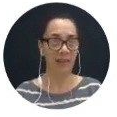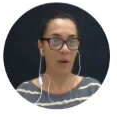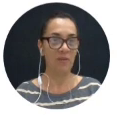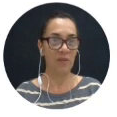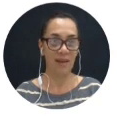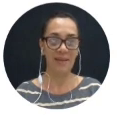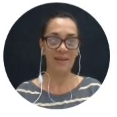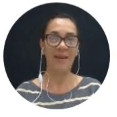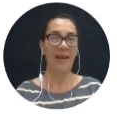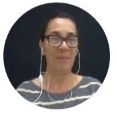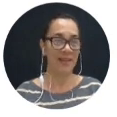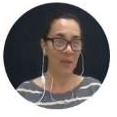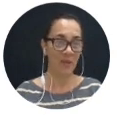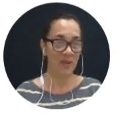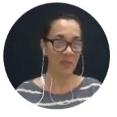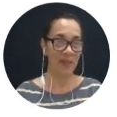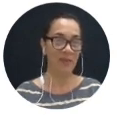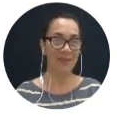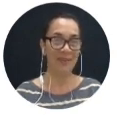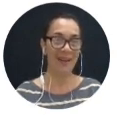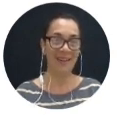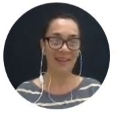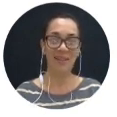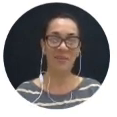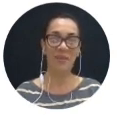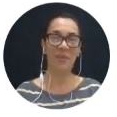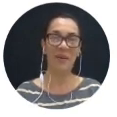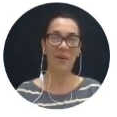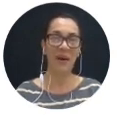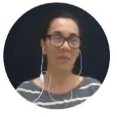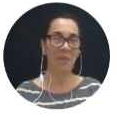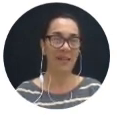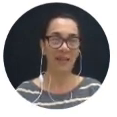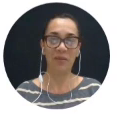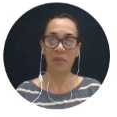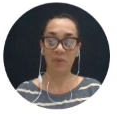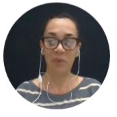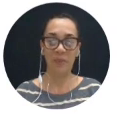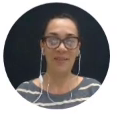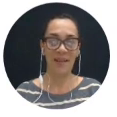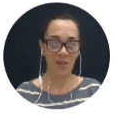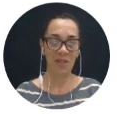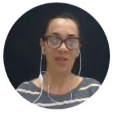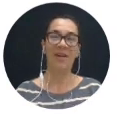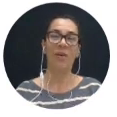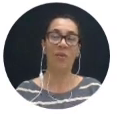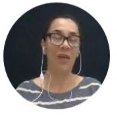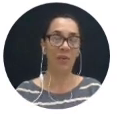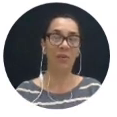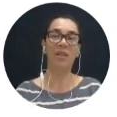apresentando um material para vocês. Apesar do professor Pedro estar aqui na gravação comigo, mas ele teve o tempo todo